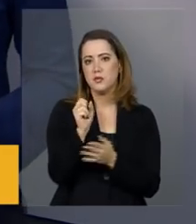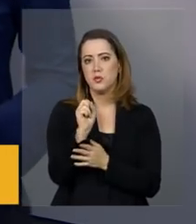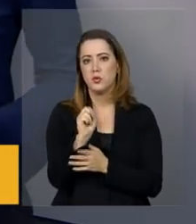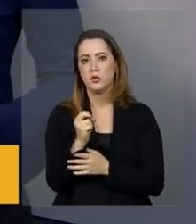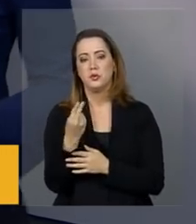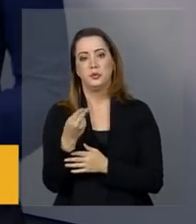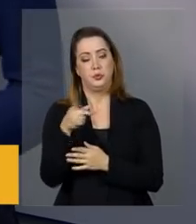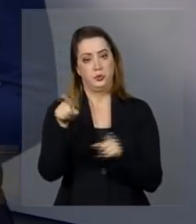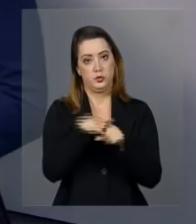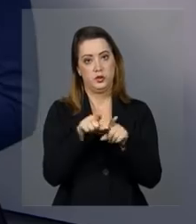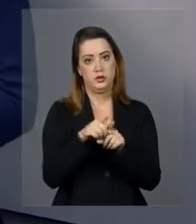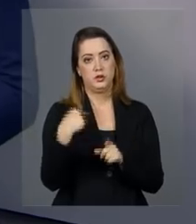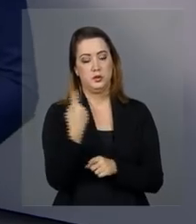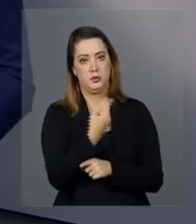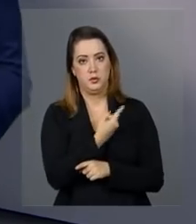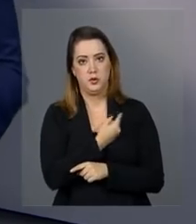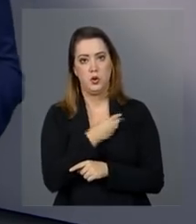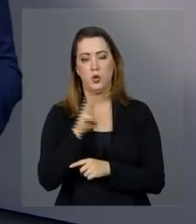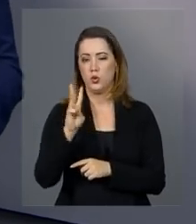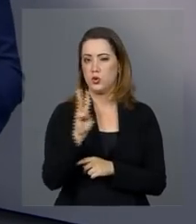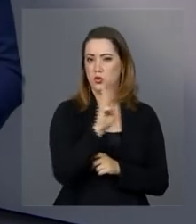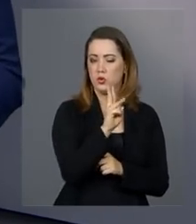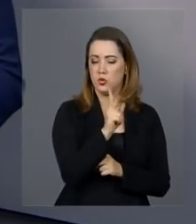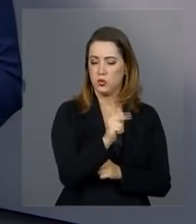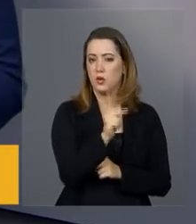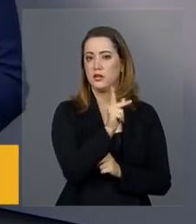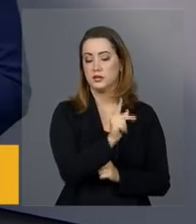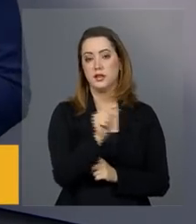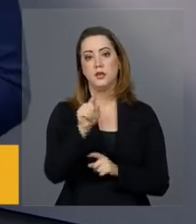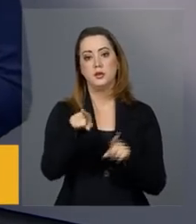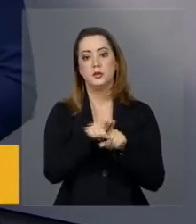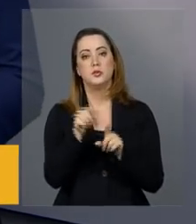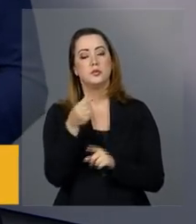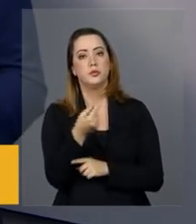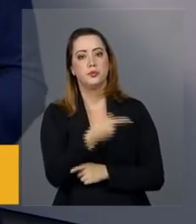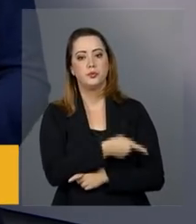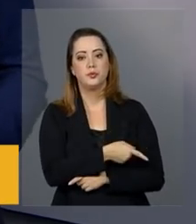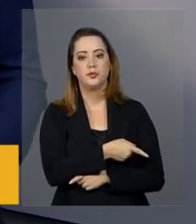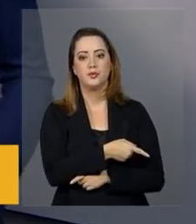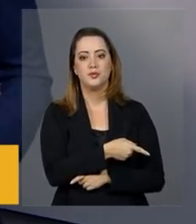facebook.com/tvnbr. Tem também o nosso WhatsApp. O DDD é o 61 e o número é o